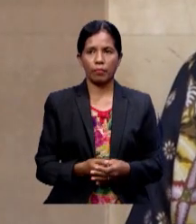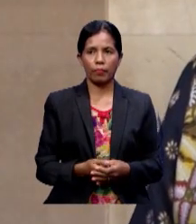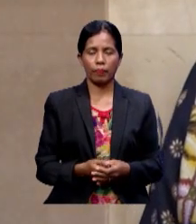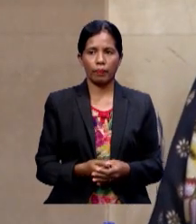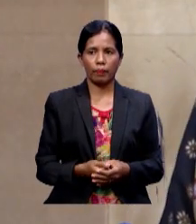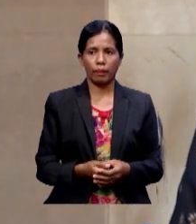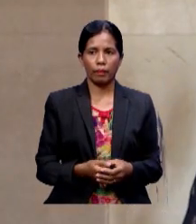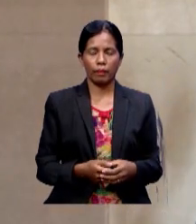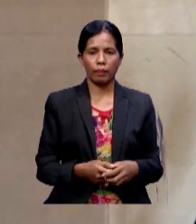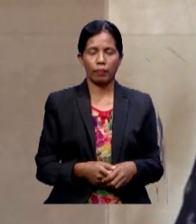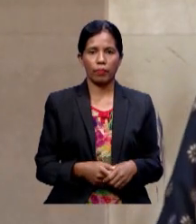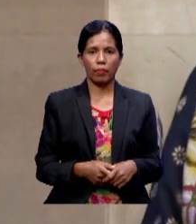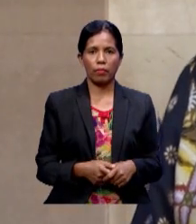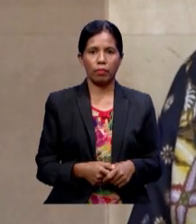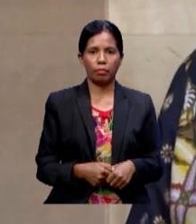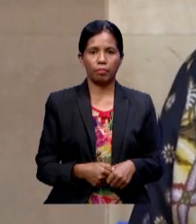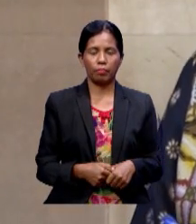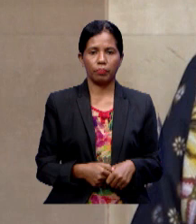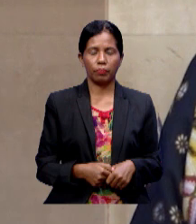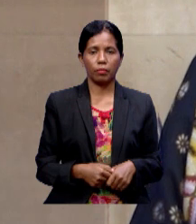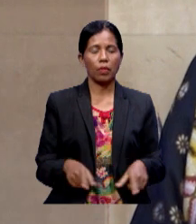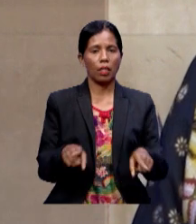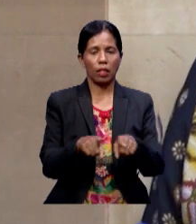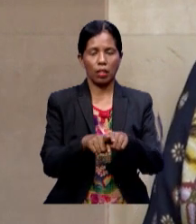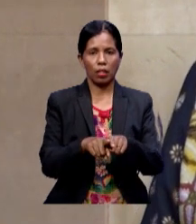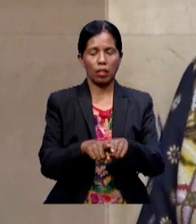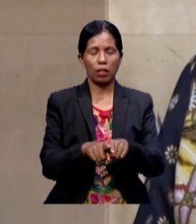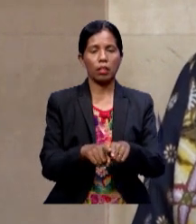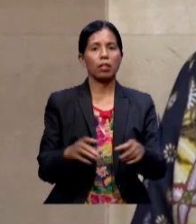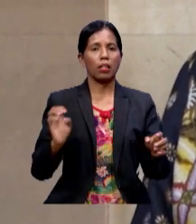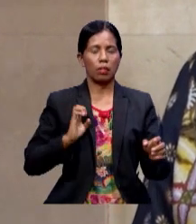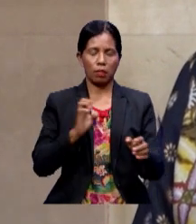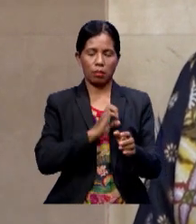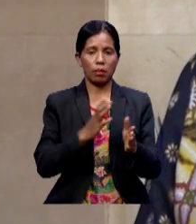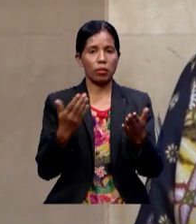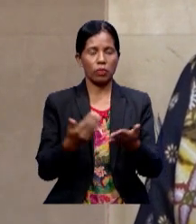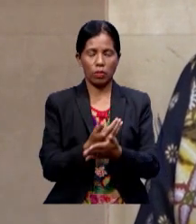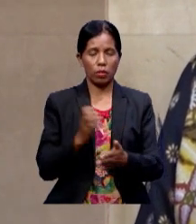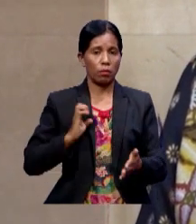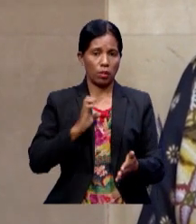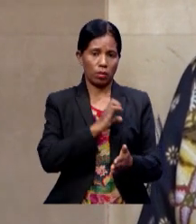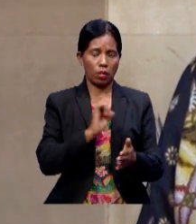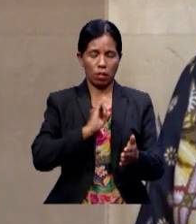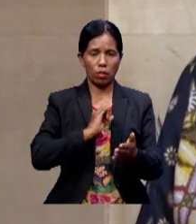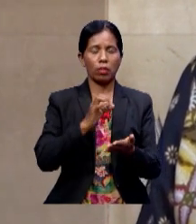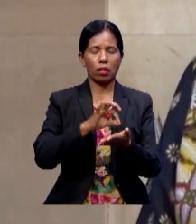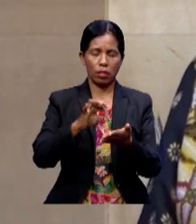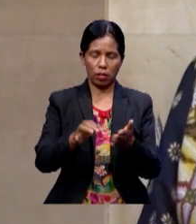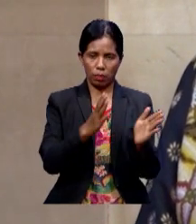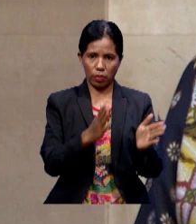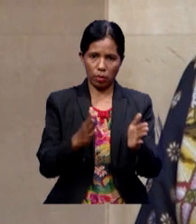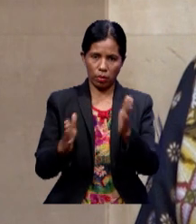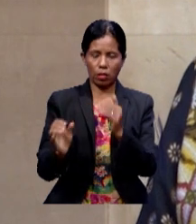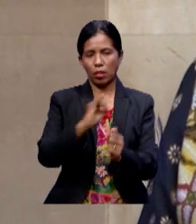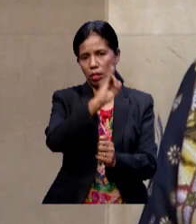Pulpup totong jo iron po mo desa na cik jo. Ane sang fu embaixador atu mai asina kargo entau hau i hela proses wida identifika